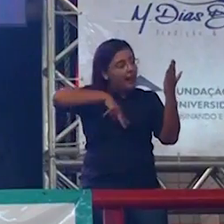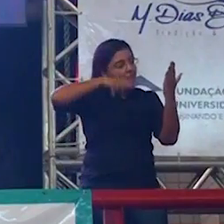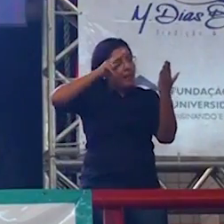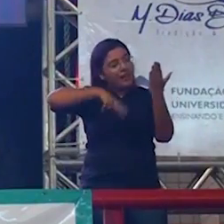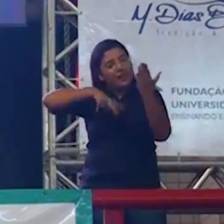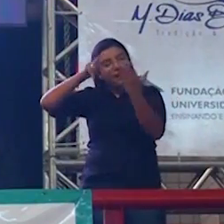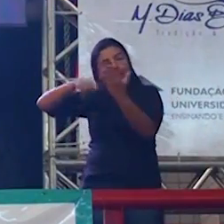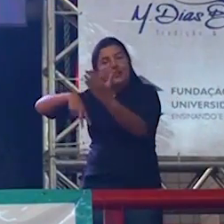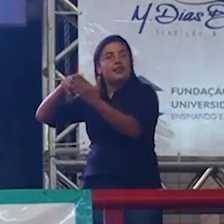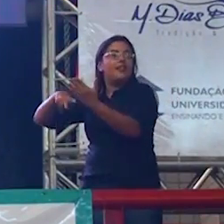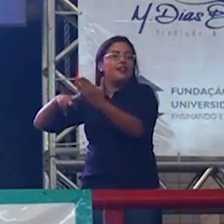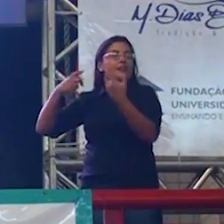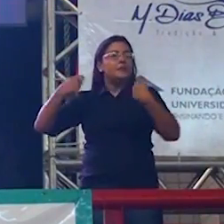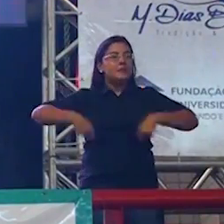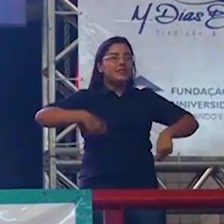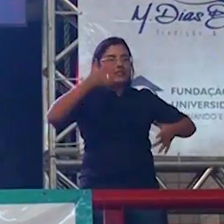pelos